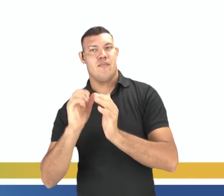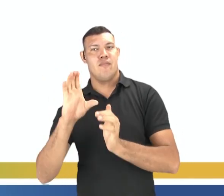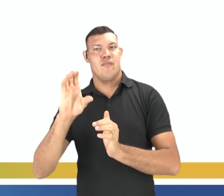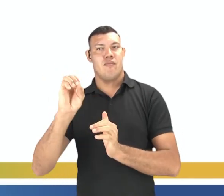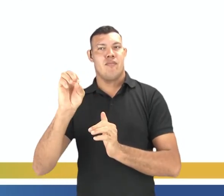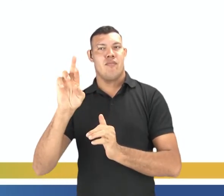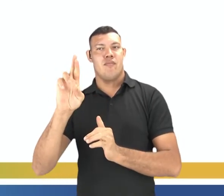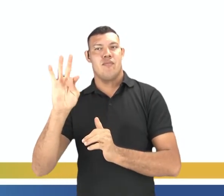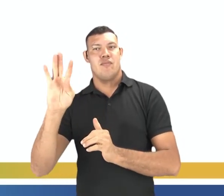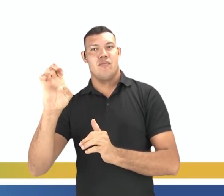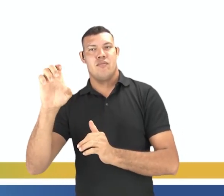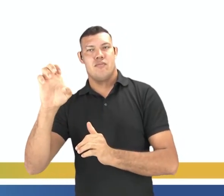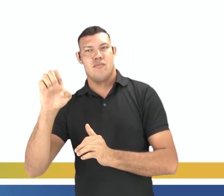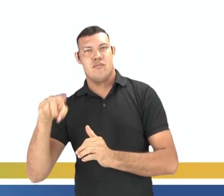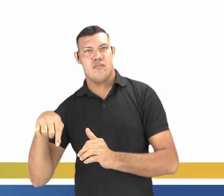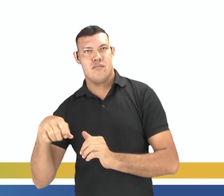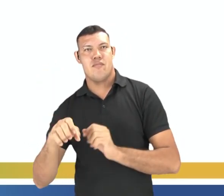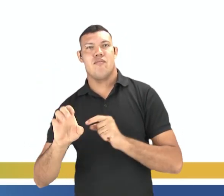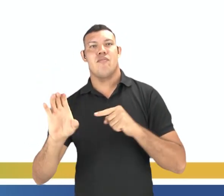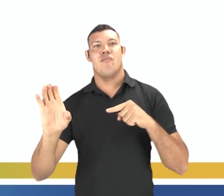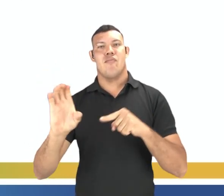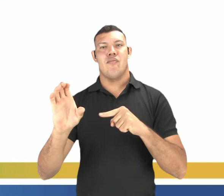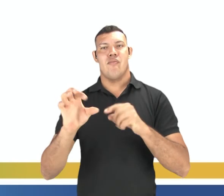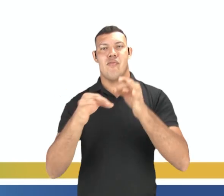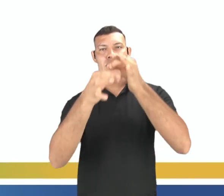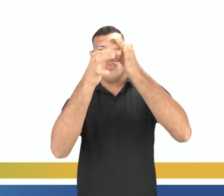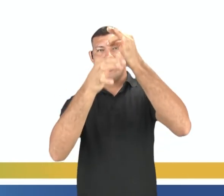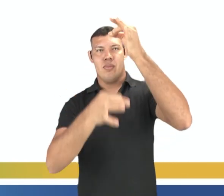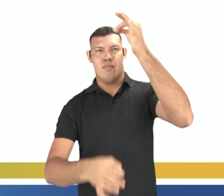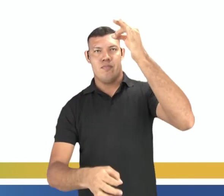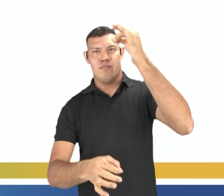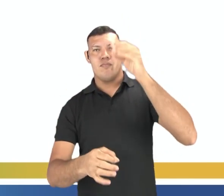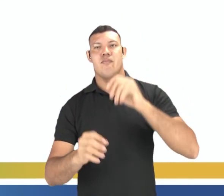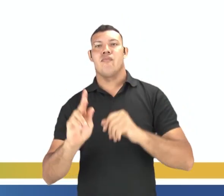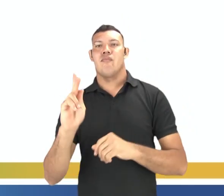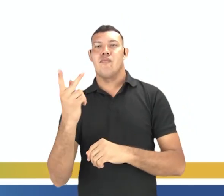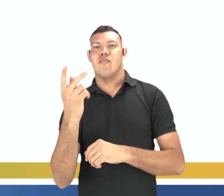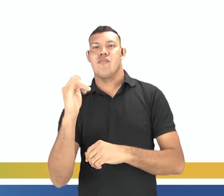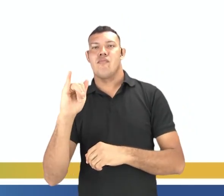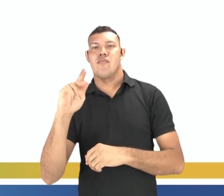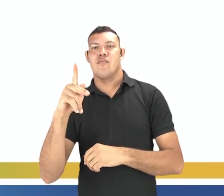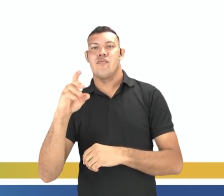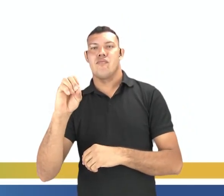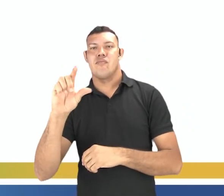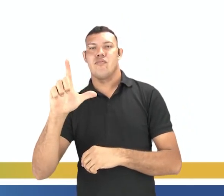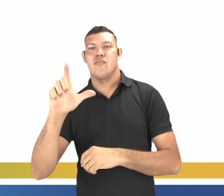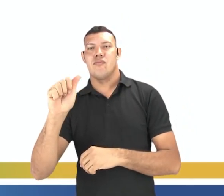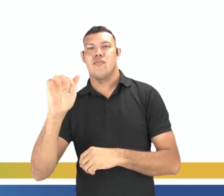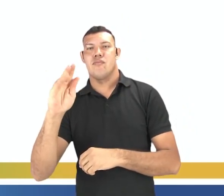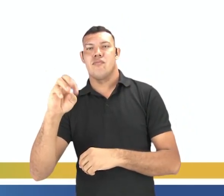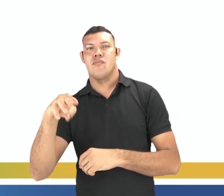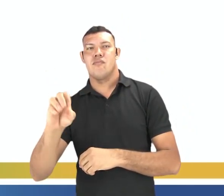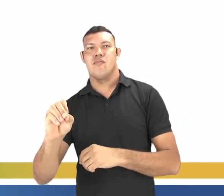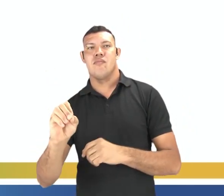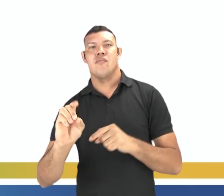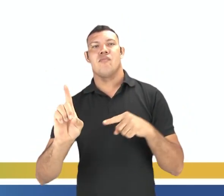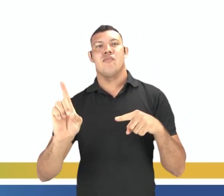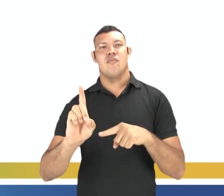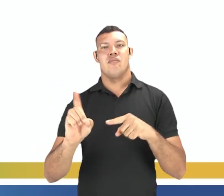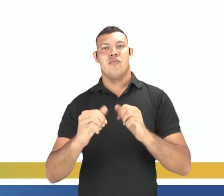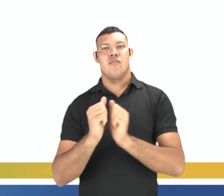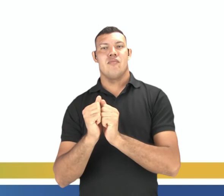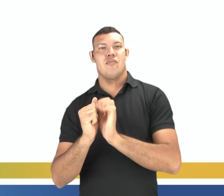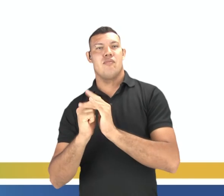córtex, C, medula e hipotálamo, D, cérebro e medula, e